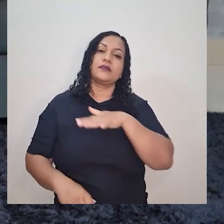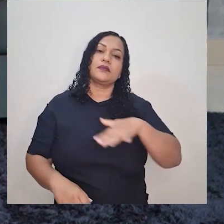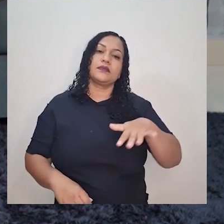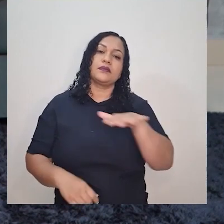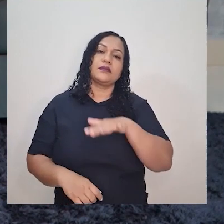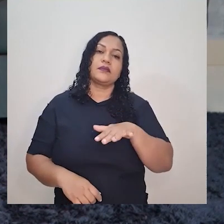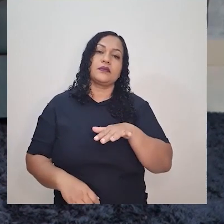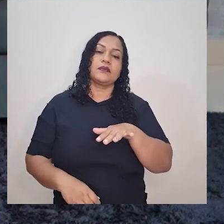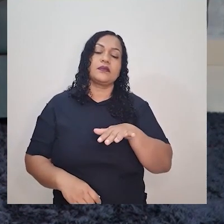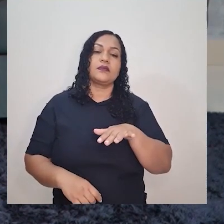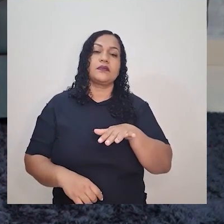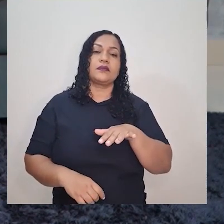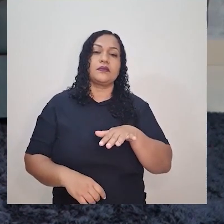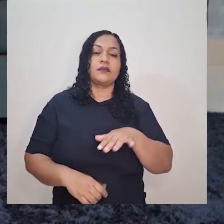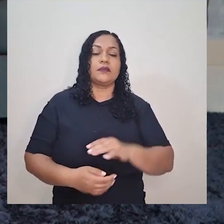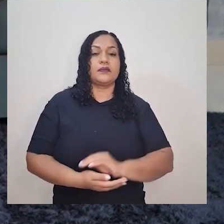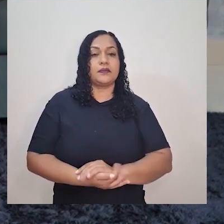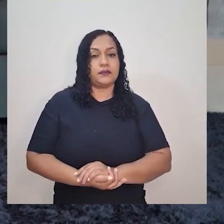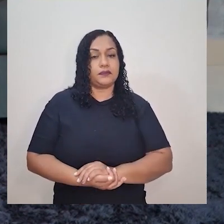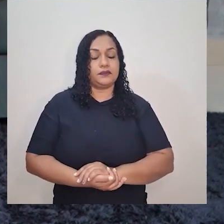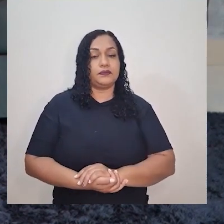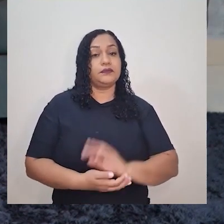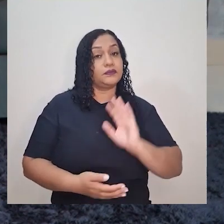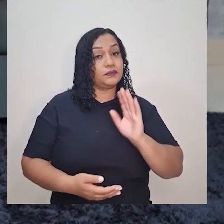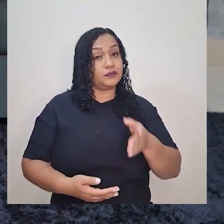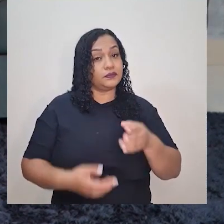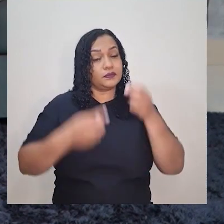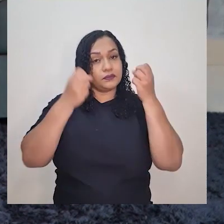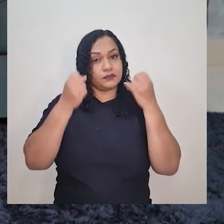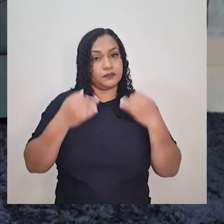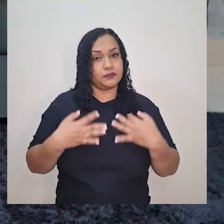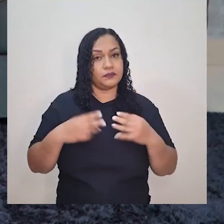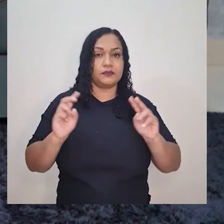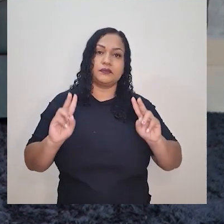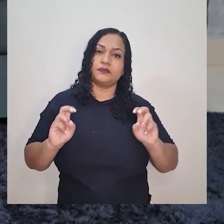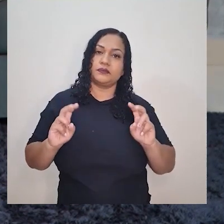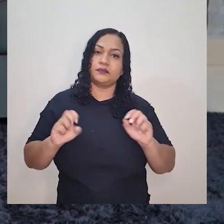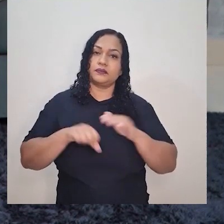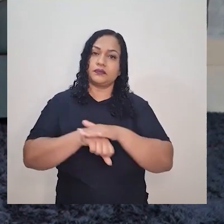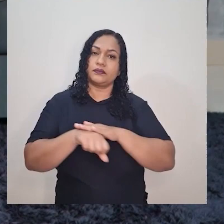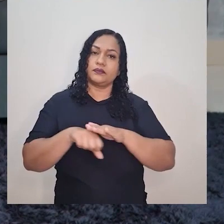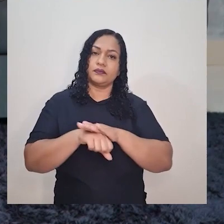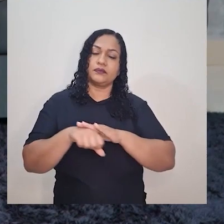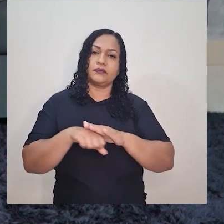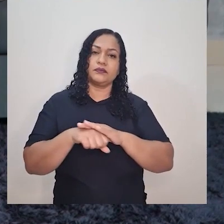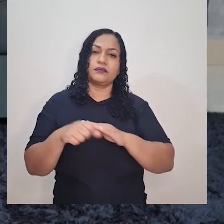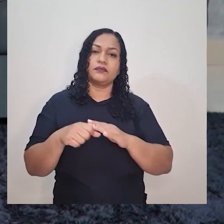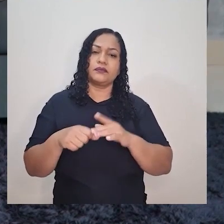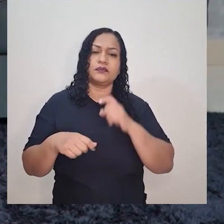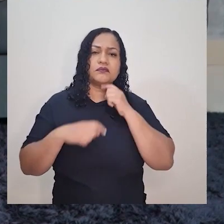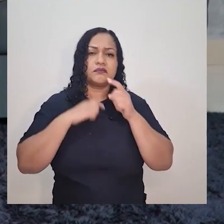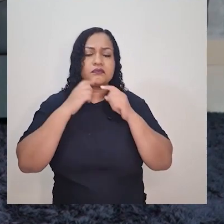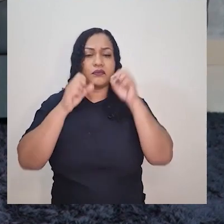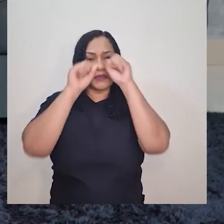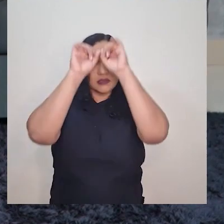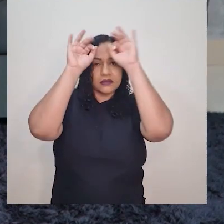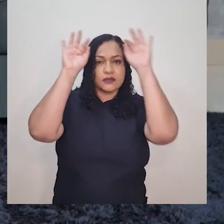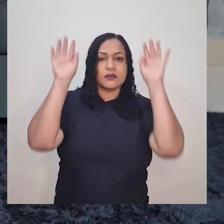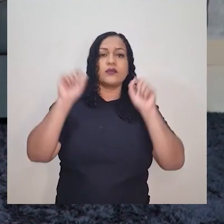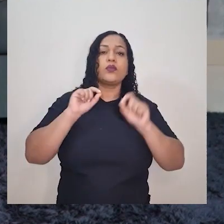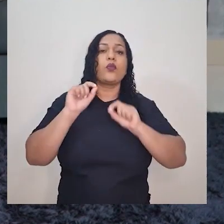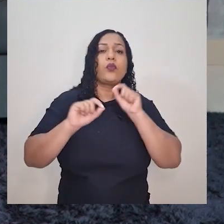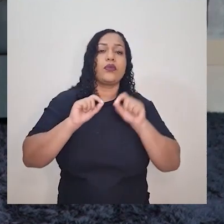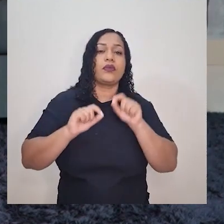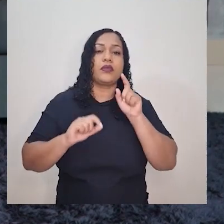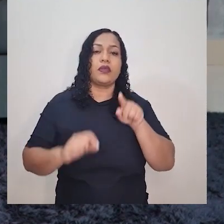o EMASul. Bem, como já dito, nossa conversa vai girar em torno de esclarecimentos acerca do